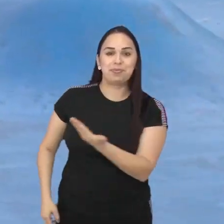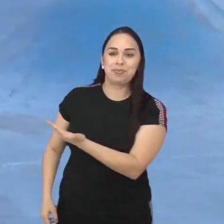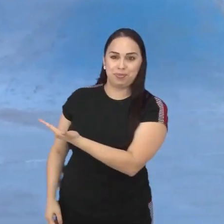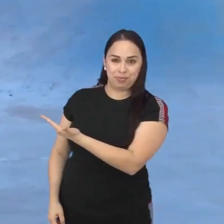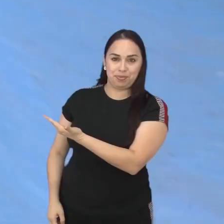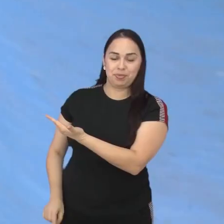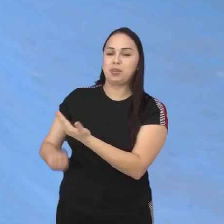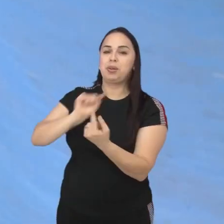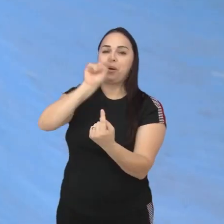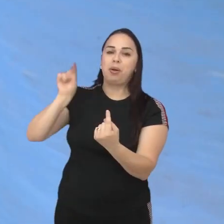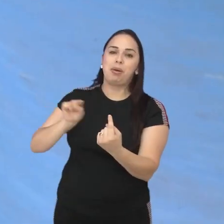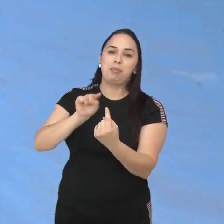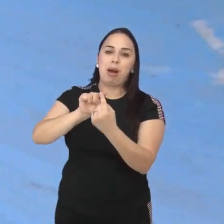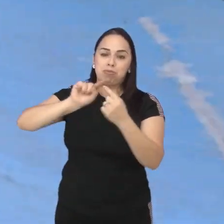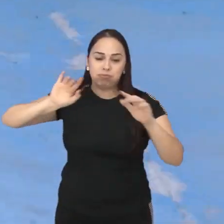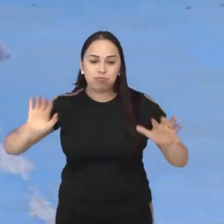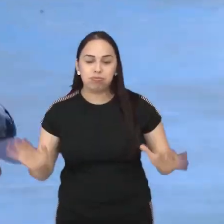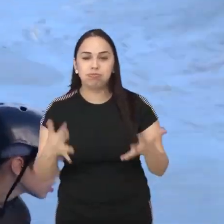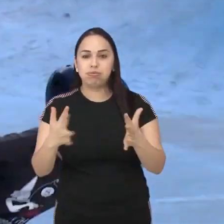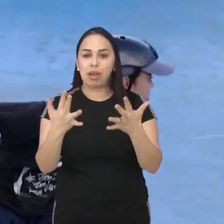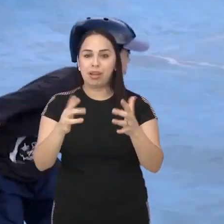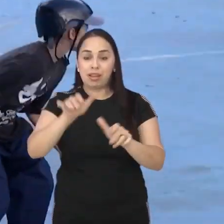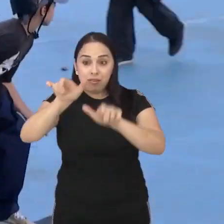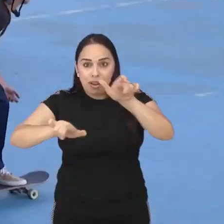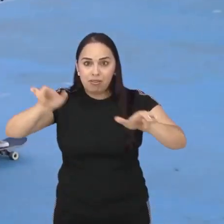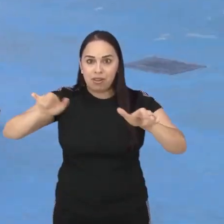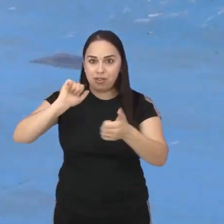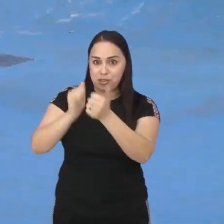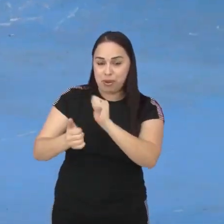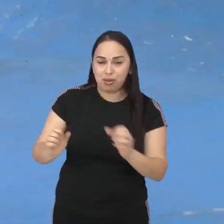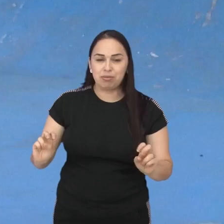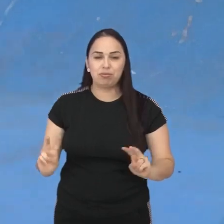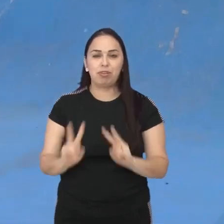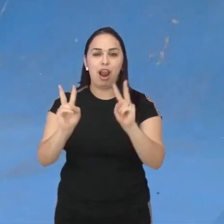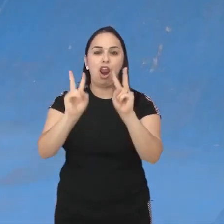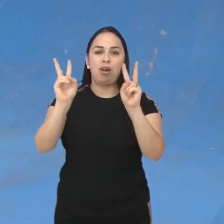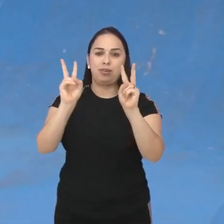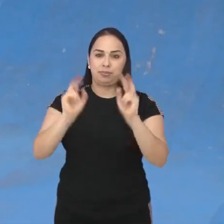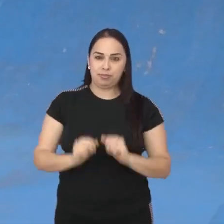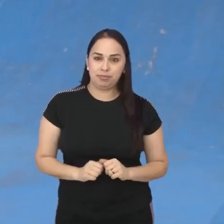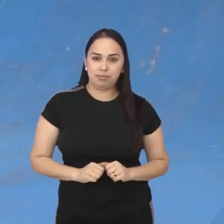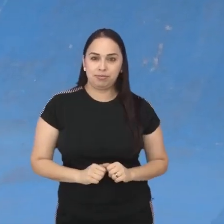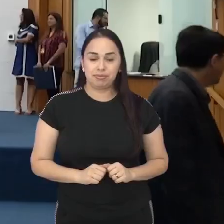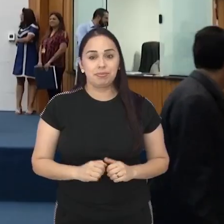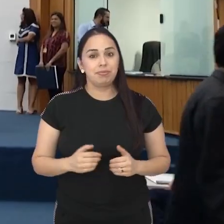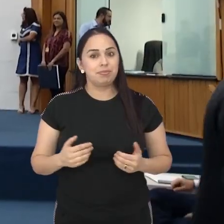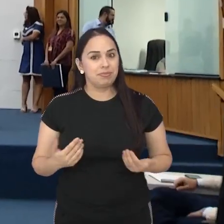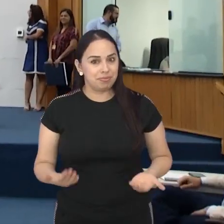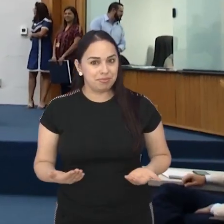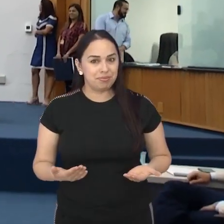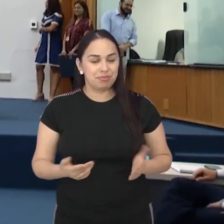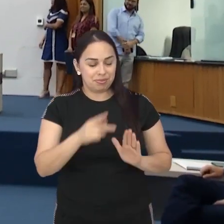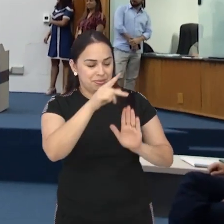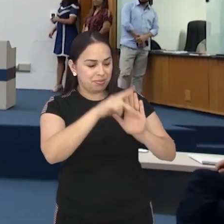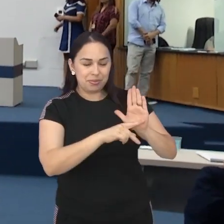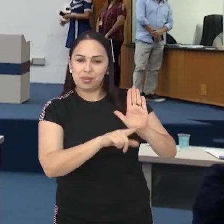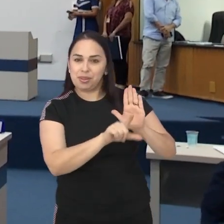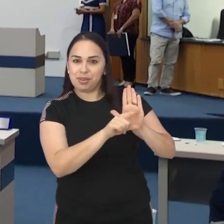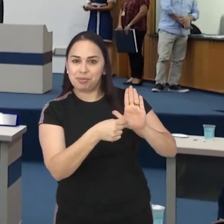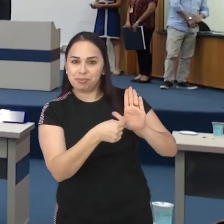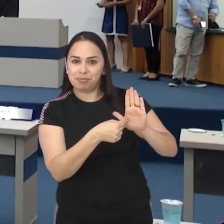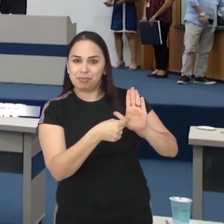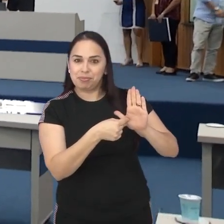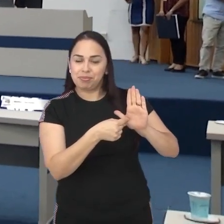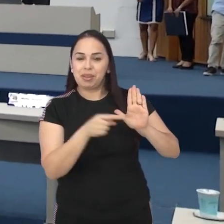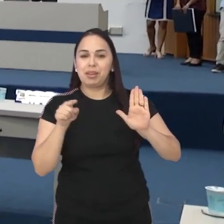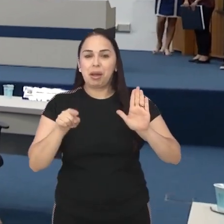skate. O objetivo é incentivar o esporte e valorizar os atletas da cidade. Além dos projetos de lei,